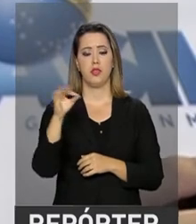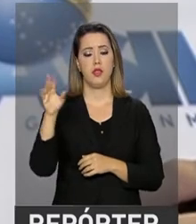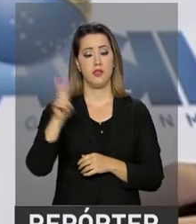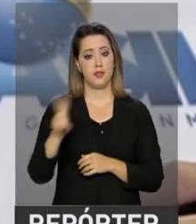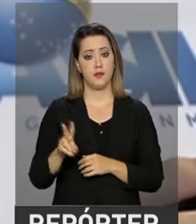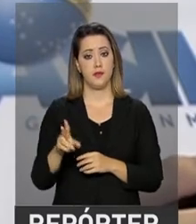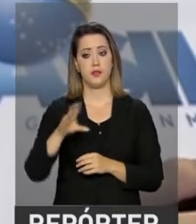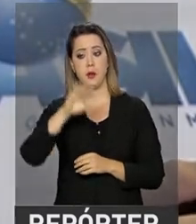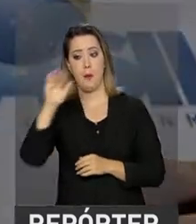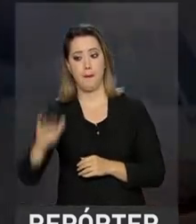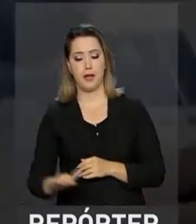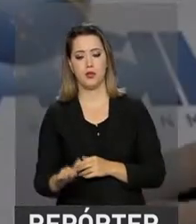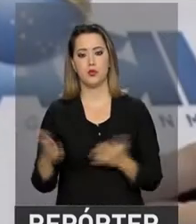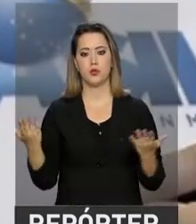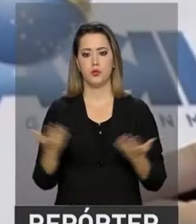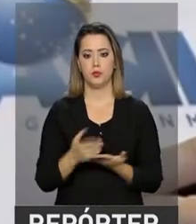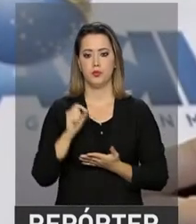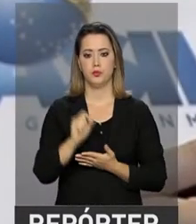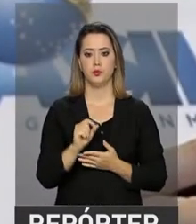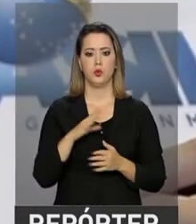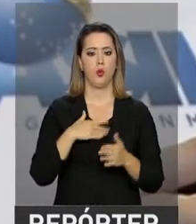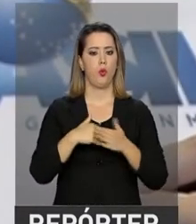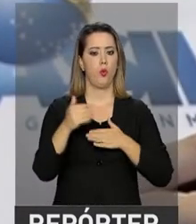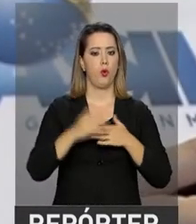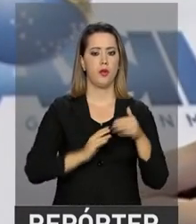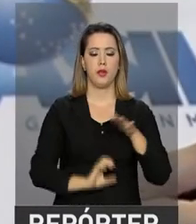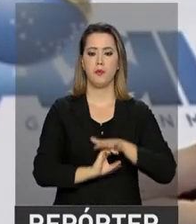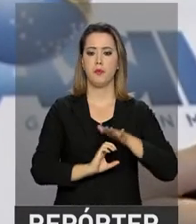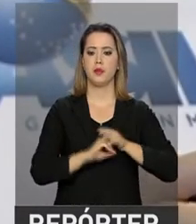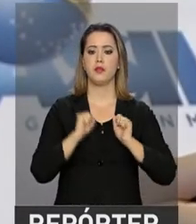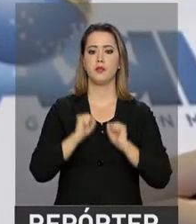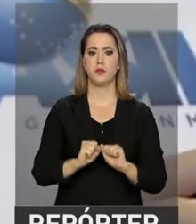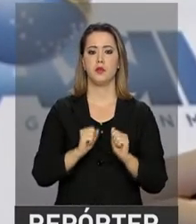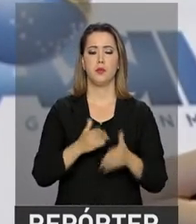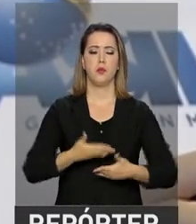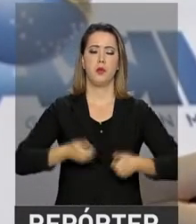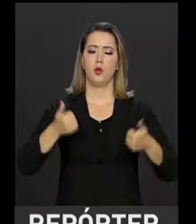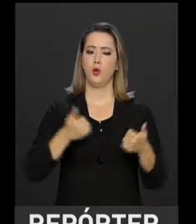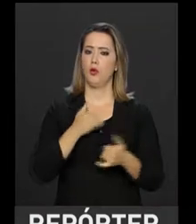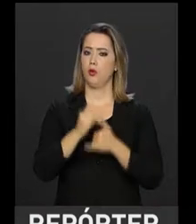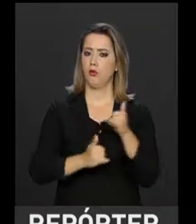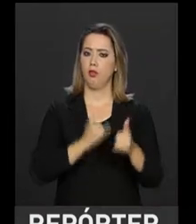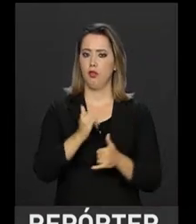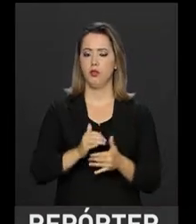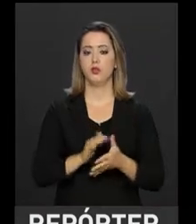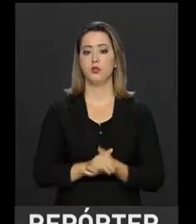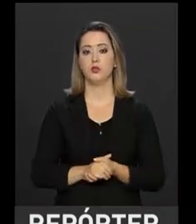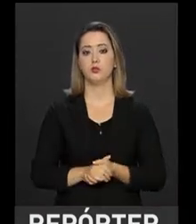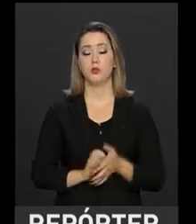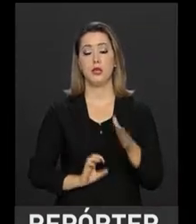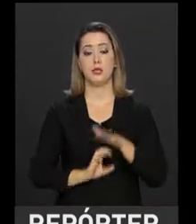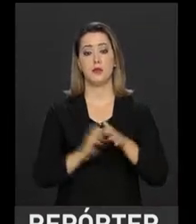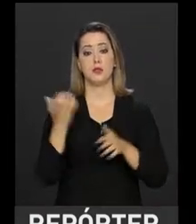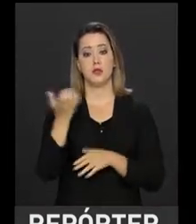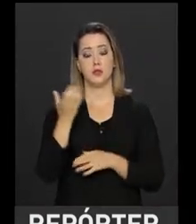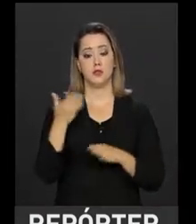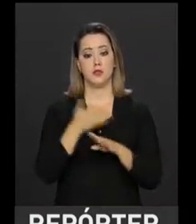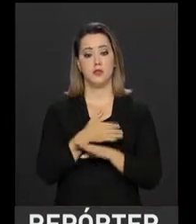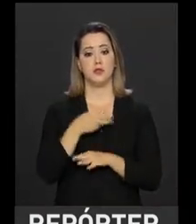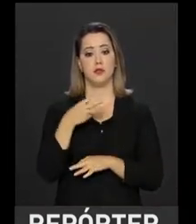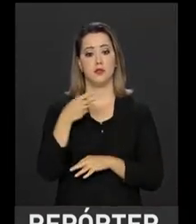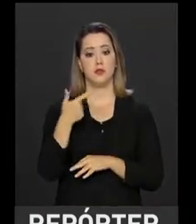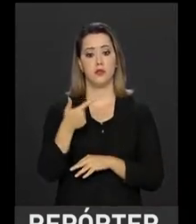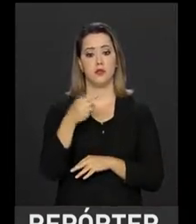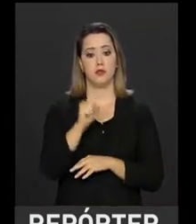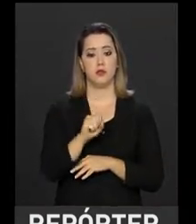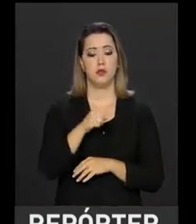do que os valores praticados no mercado. Qualquer que seja o fornecedor, dada a capacidade e a qualidade do serviço. As empresas interessadas têm até o dia